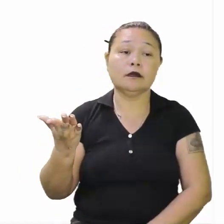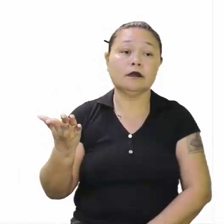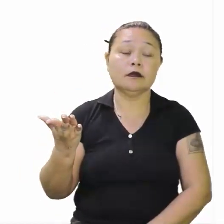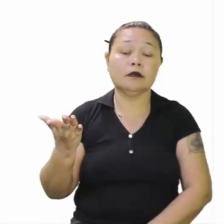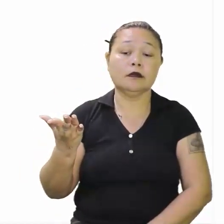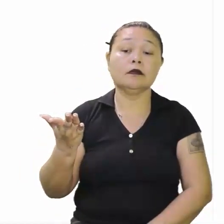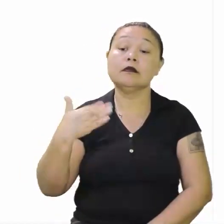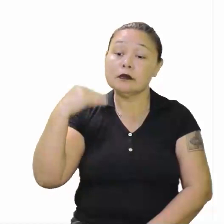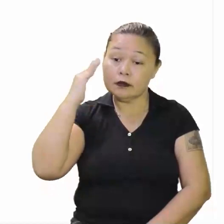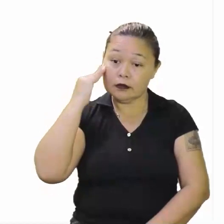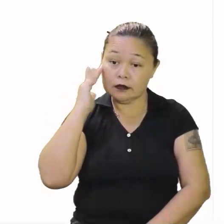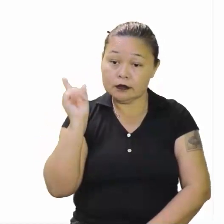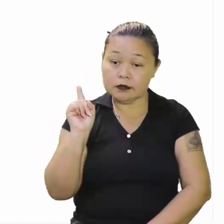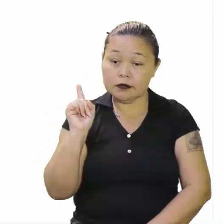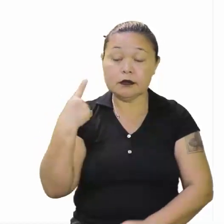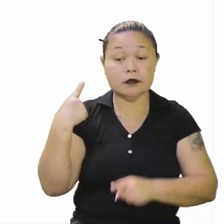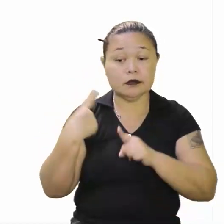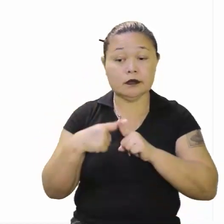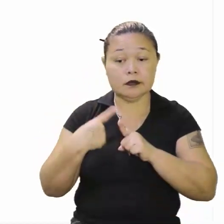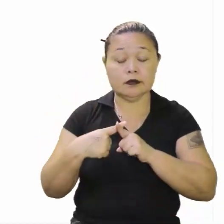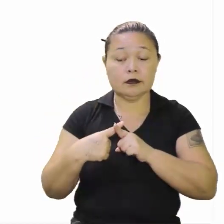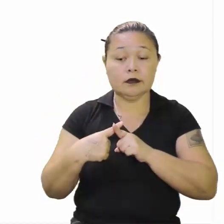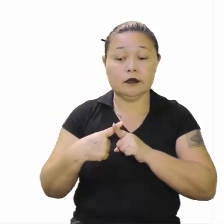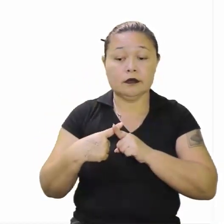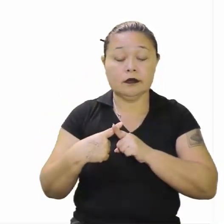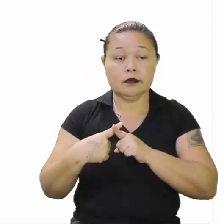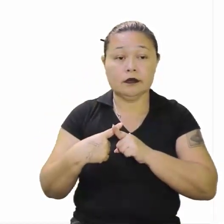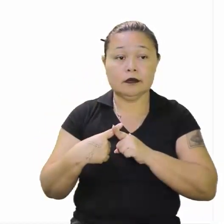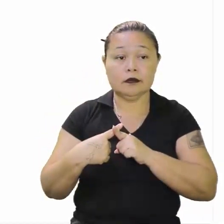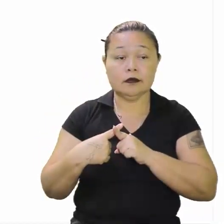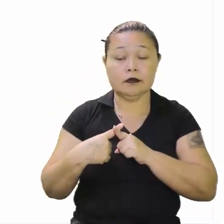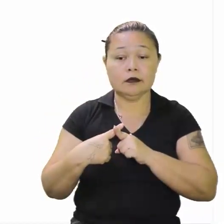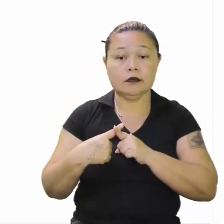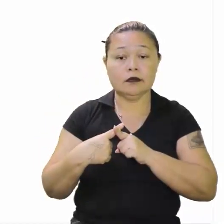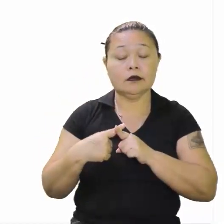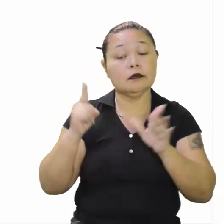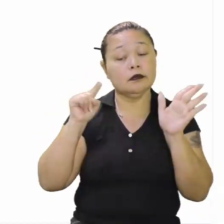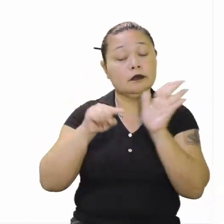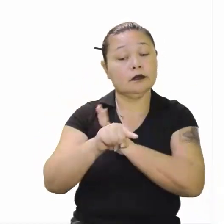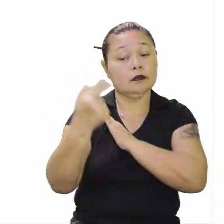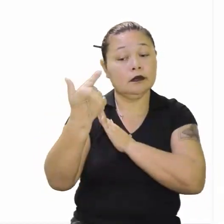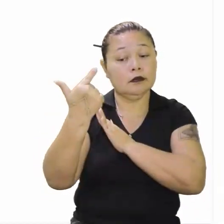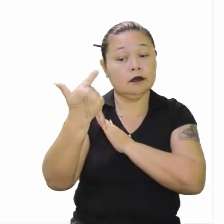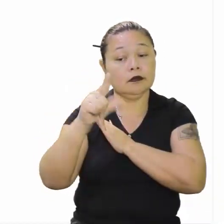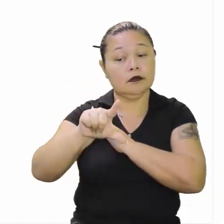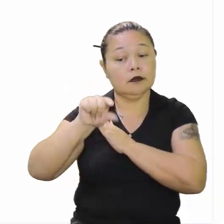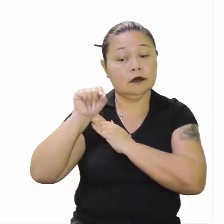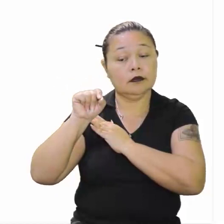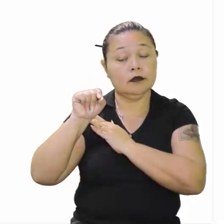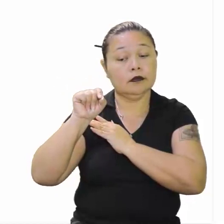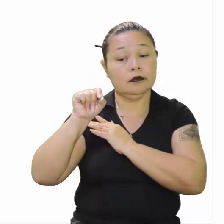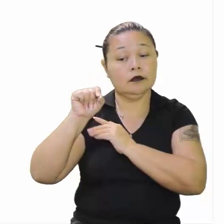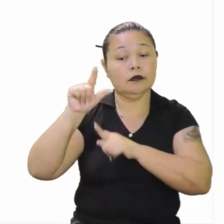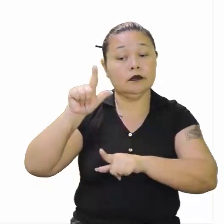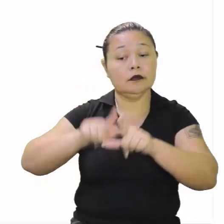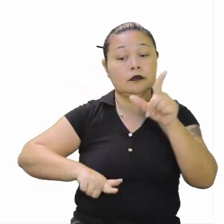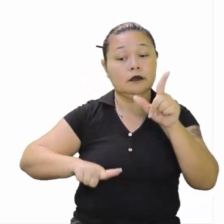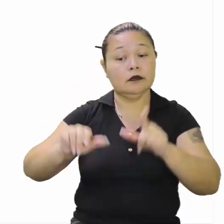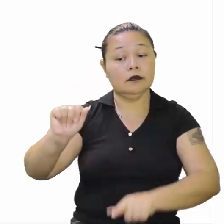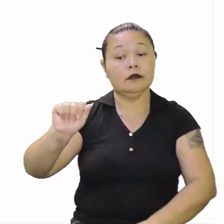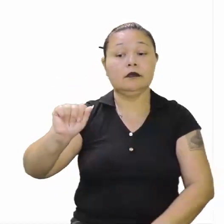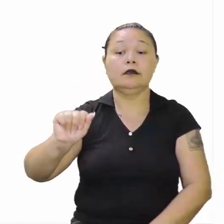já entendeu porque aqui na segunda questão assinalou-se a alternativa